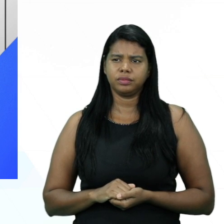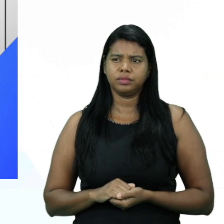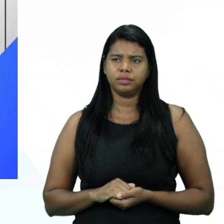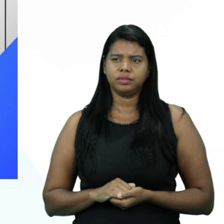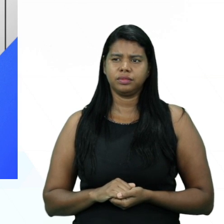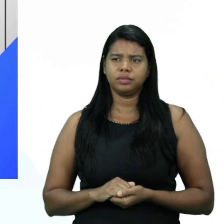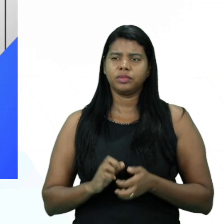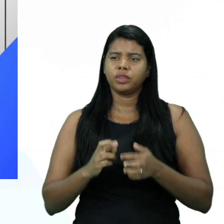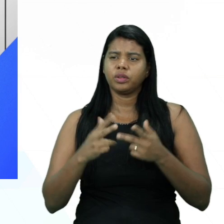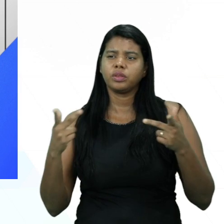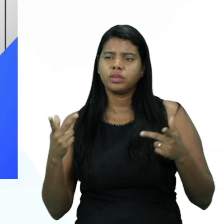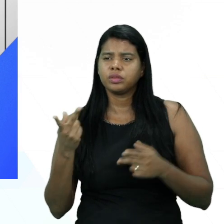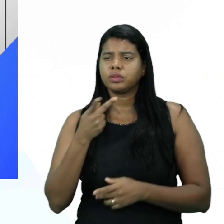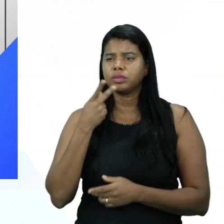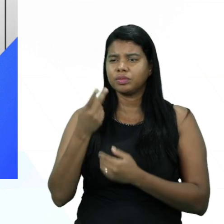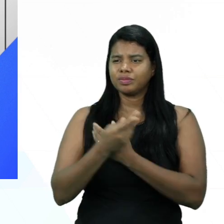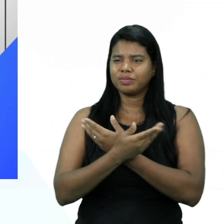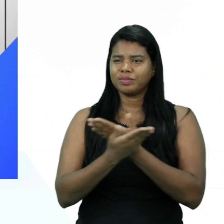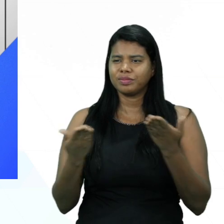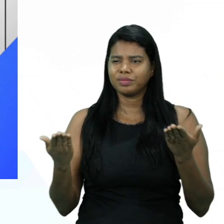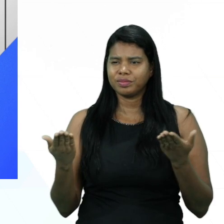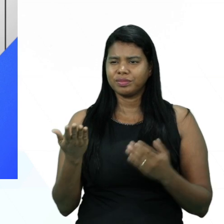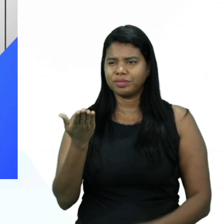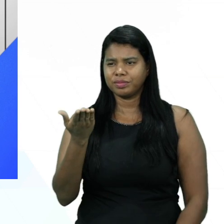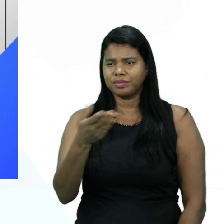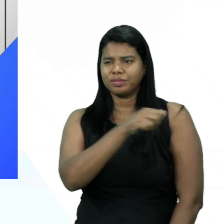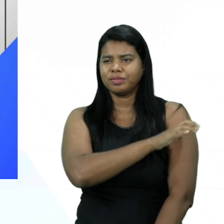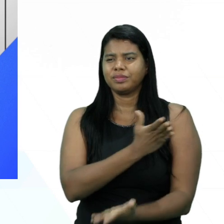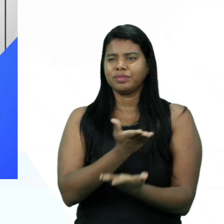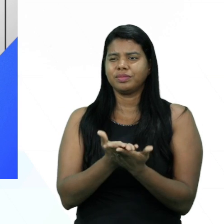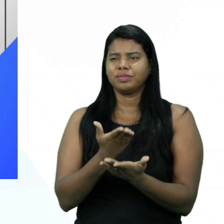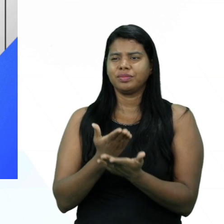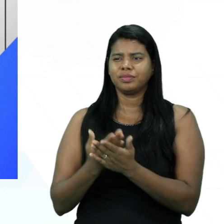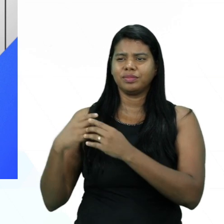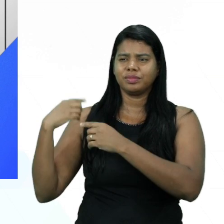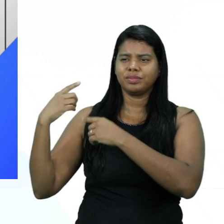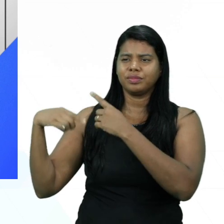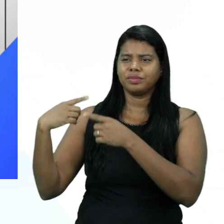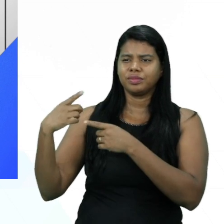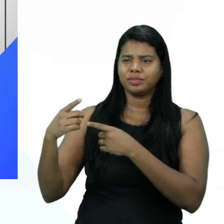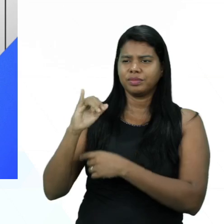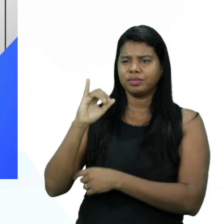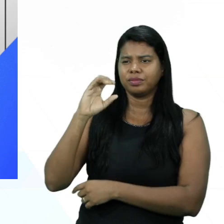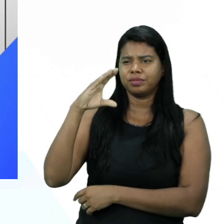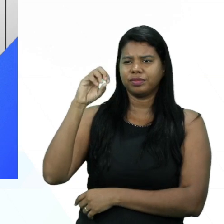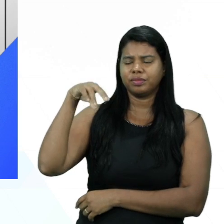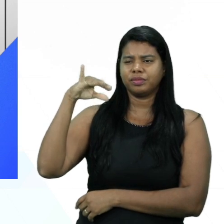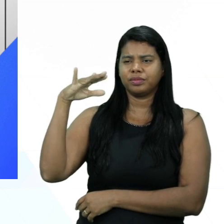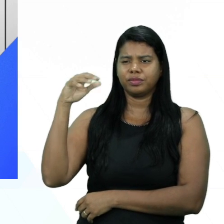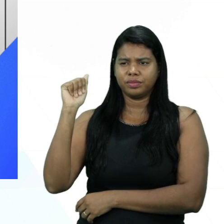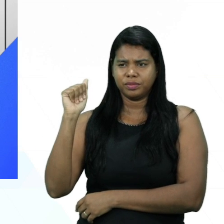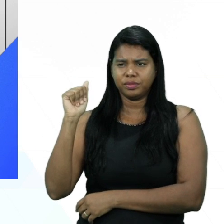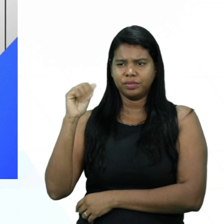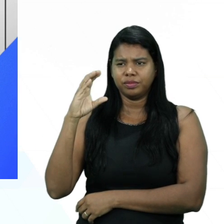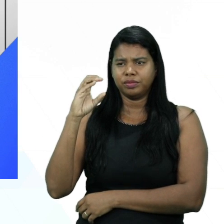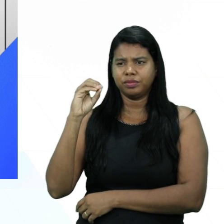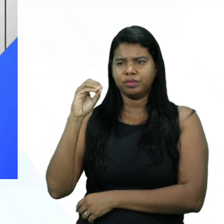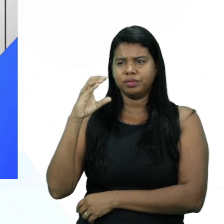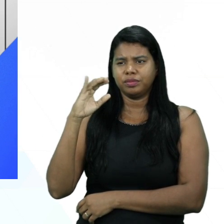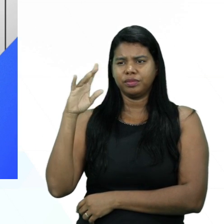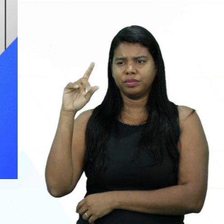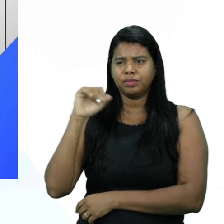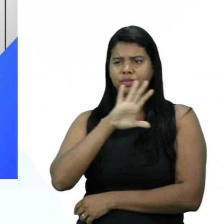Outra coisa que nós vamos falar com você é sobre a tradição icônica ocidental, que, de